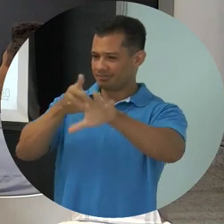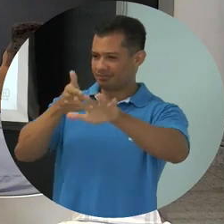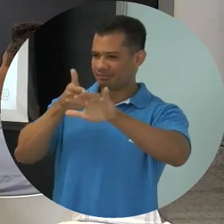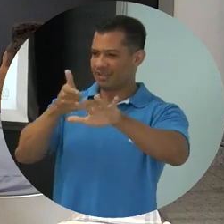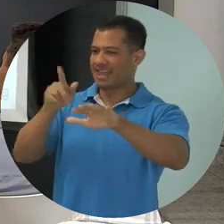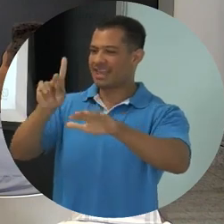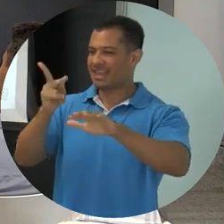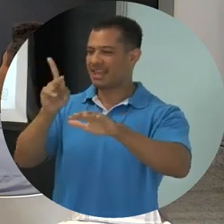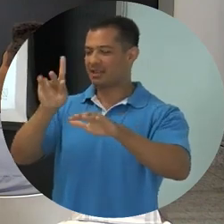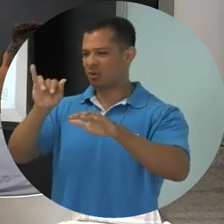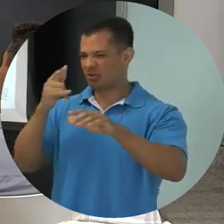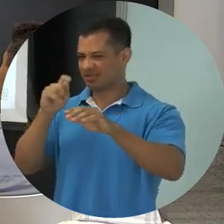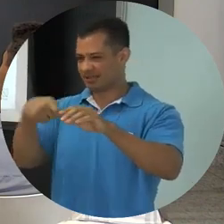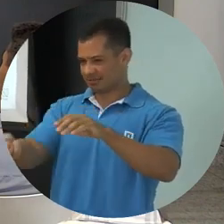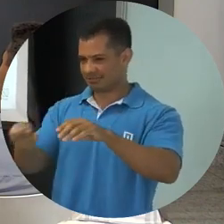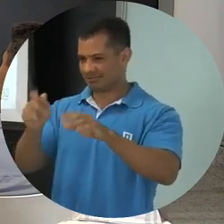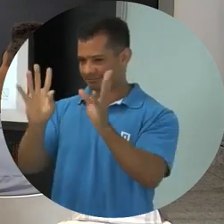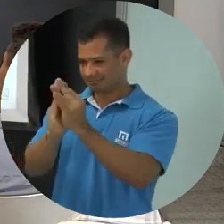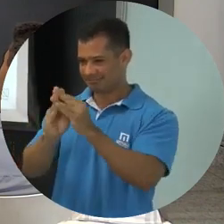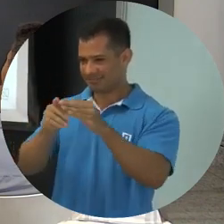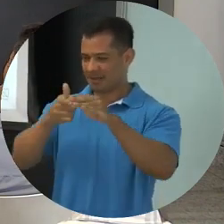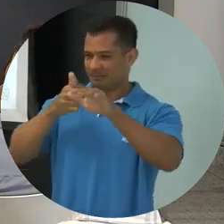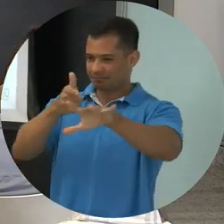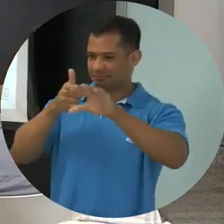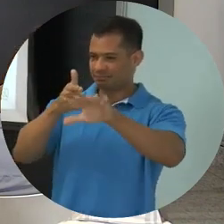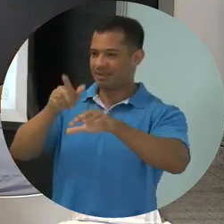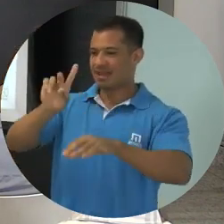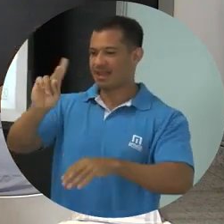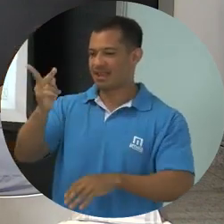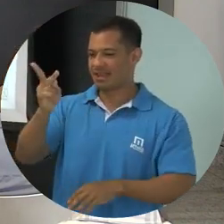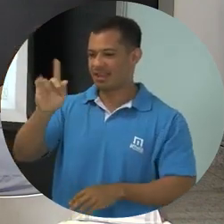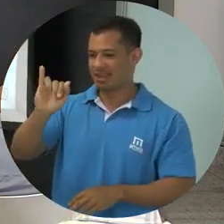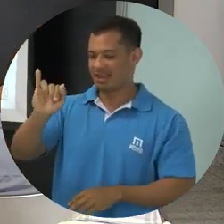e estamos desenvolvendo o mercado. É